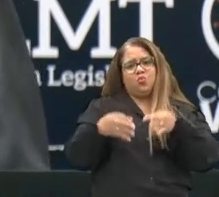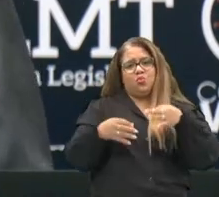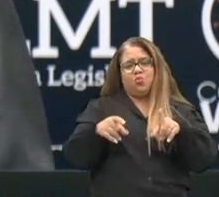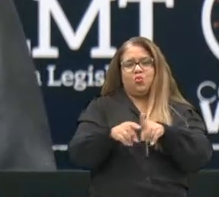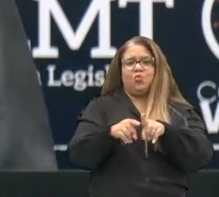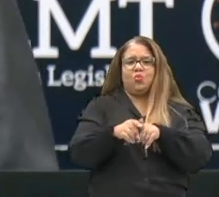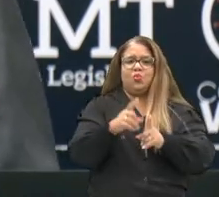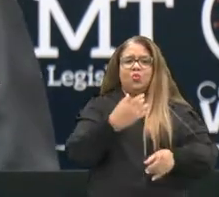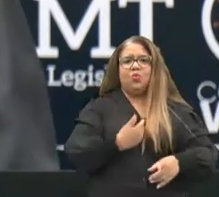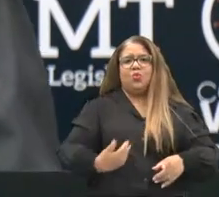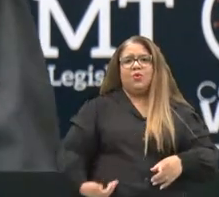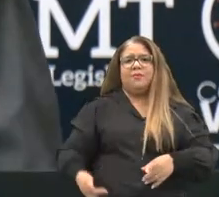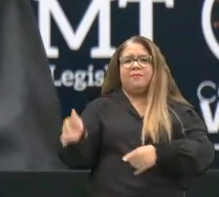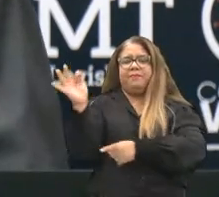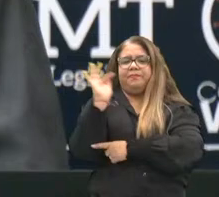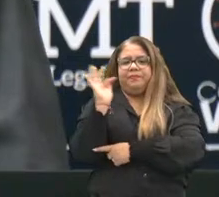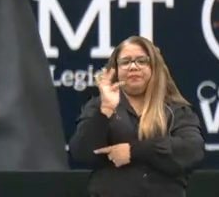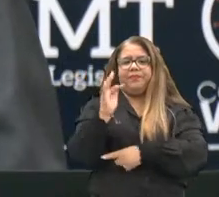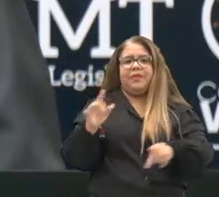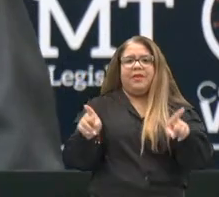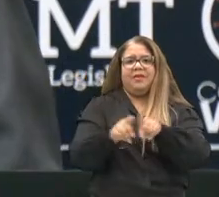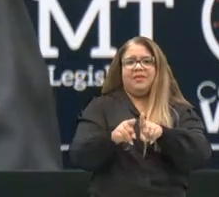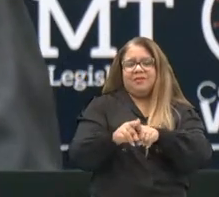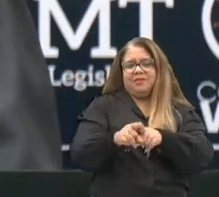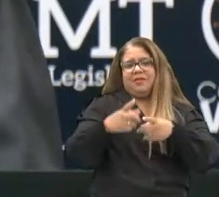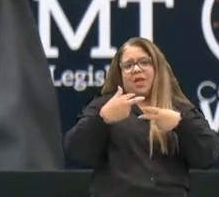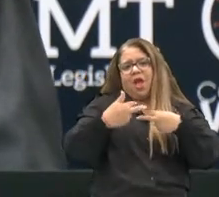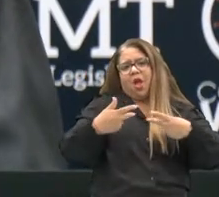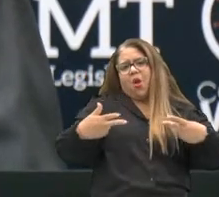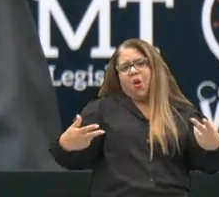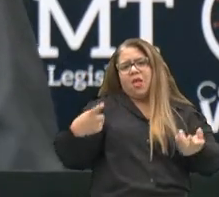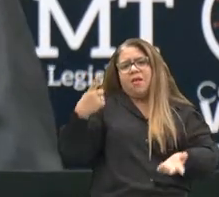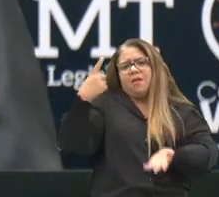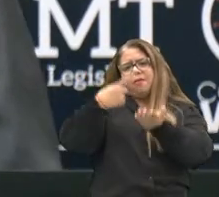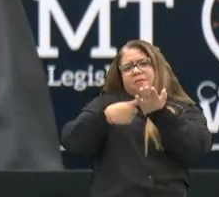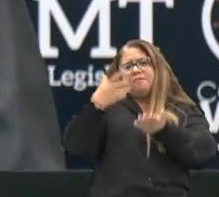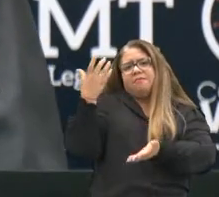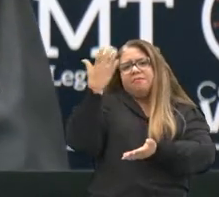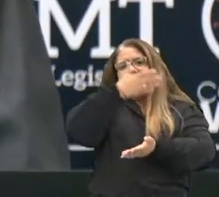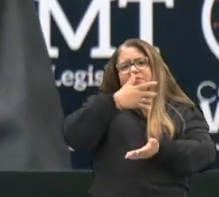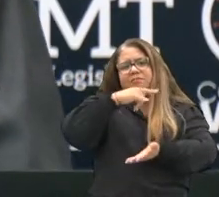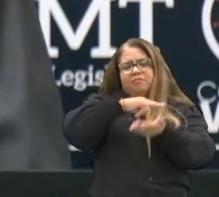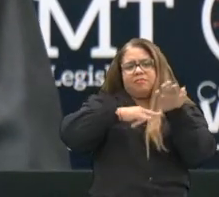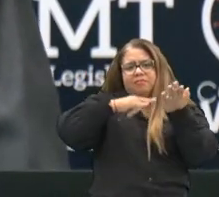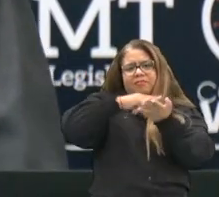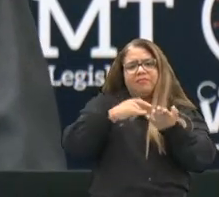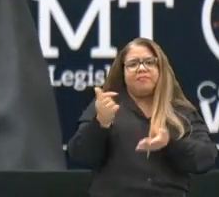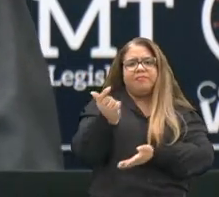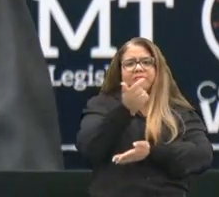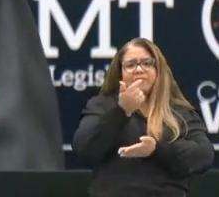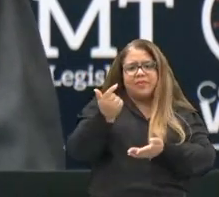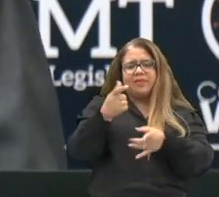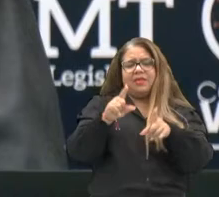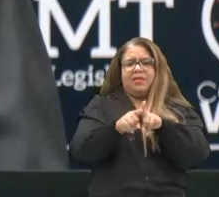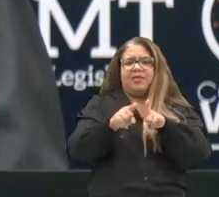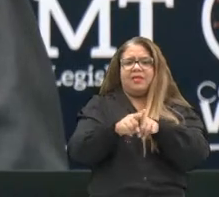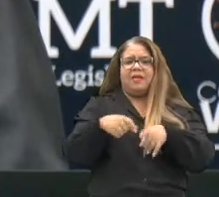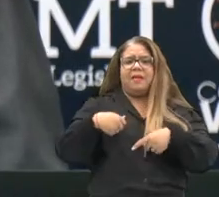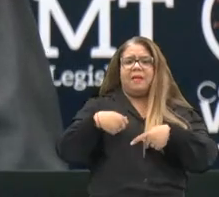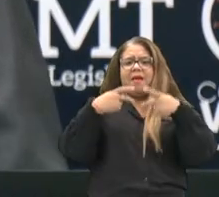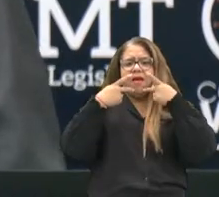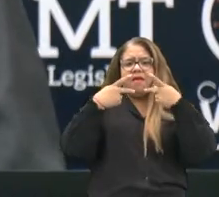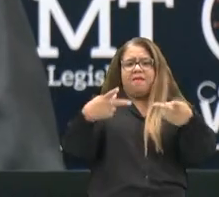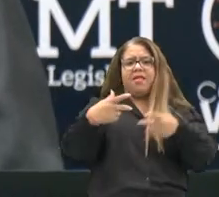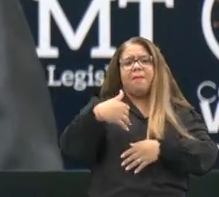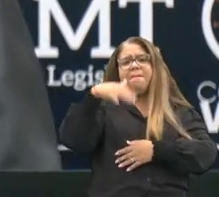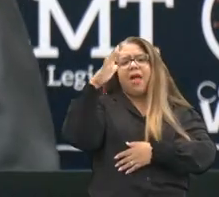governo federal. Insinuações sem comprovações documental falam ainda em mais de 20 mil